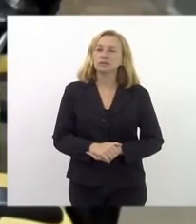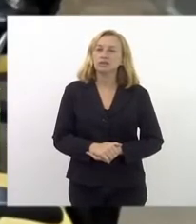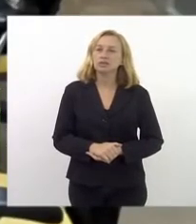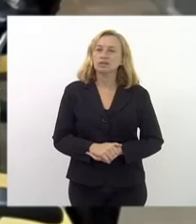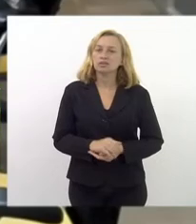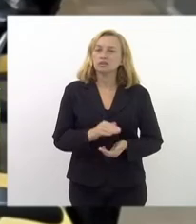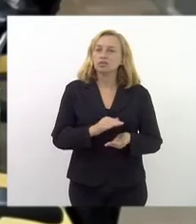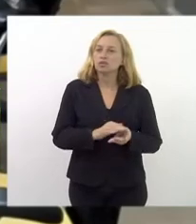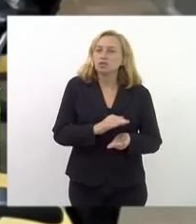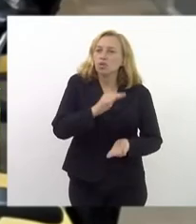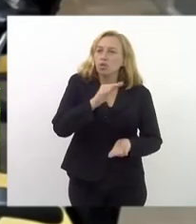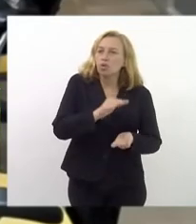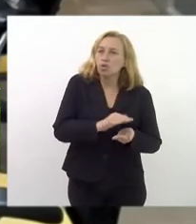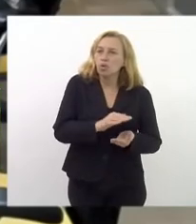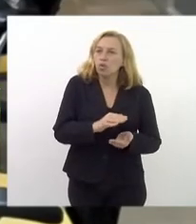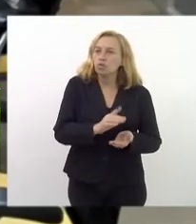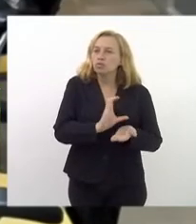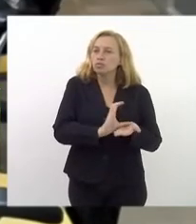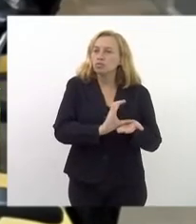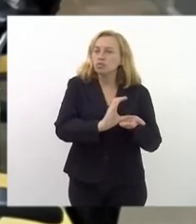do volume de recursos